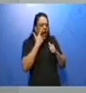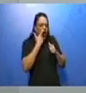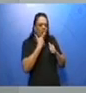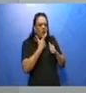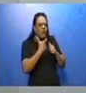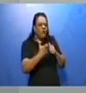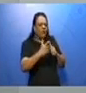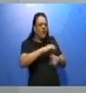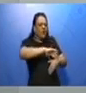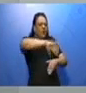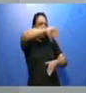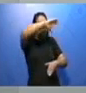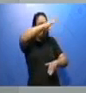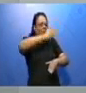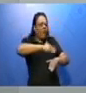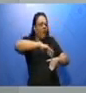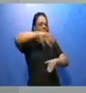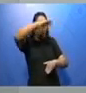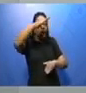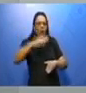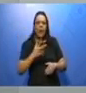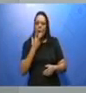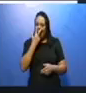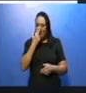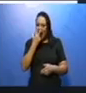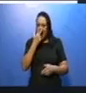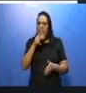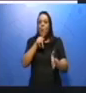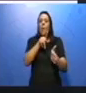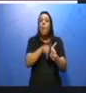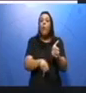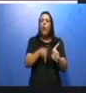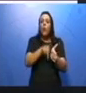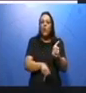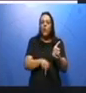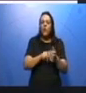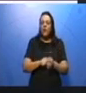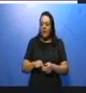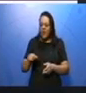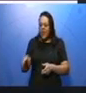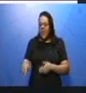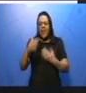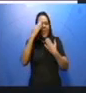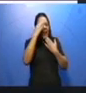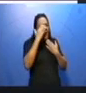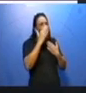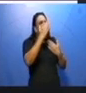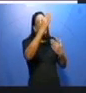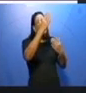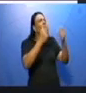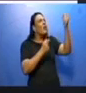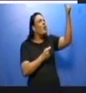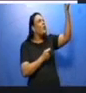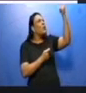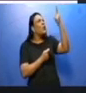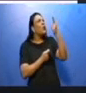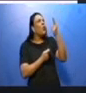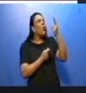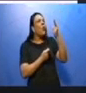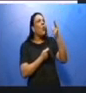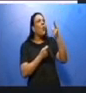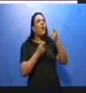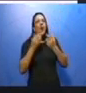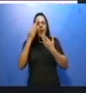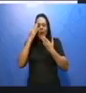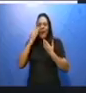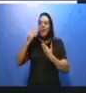maravilhoso, magnífico para ele. Ele agradece ao sol, agradece ao dia, agradece às montanhas, agradece a beleza, a energia, e aquilo marcou